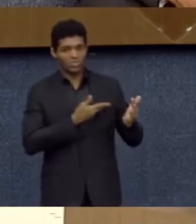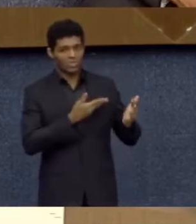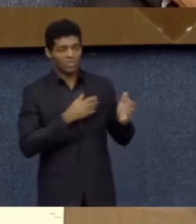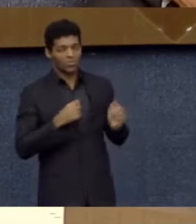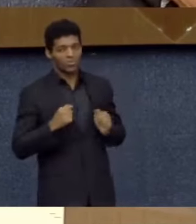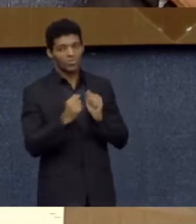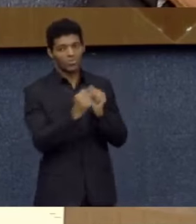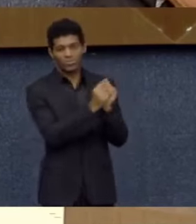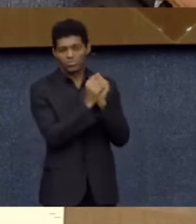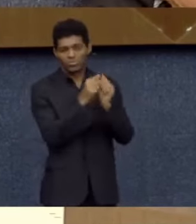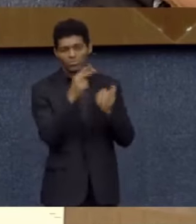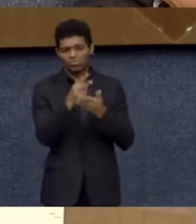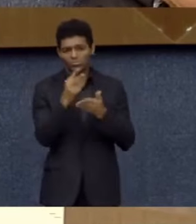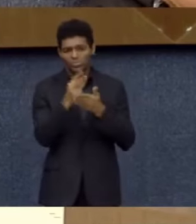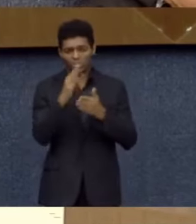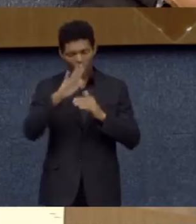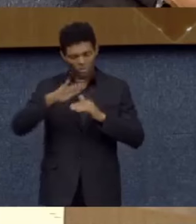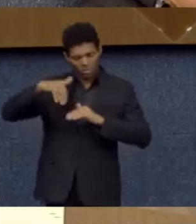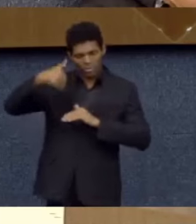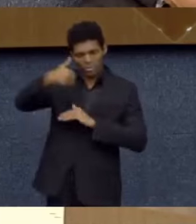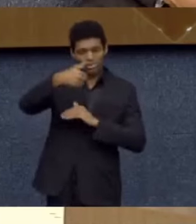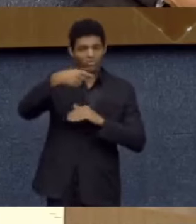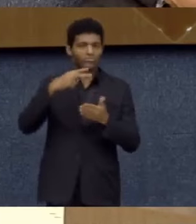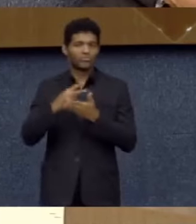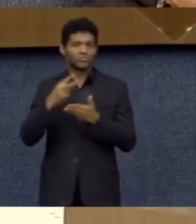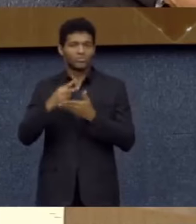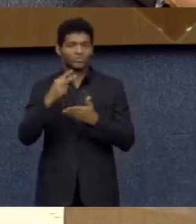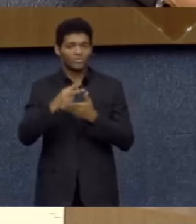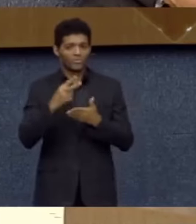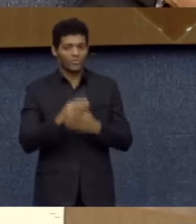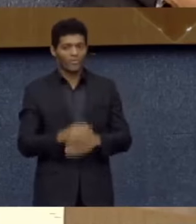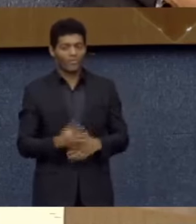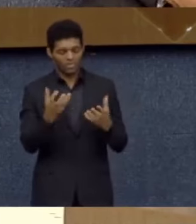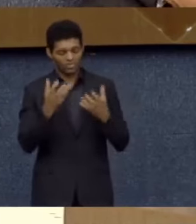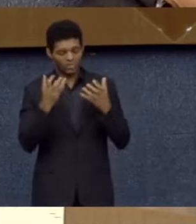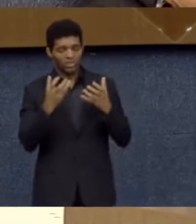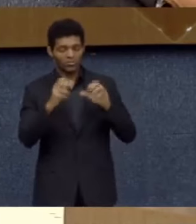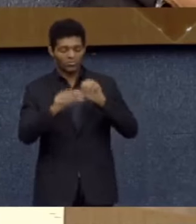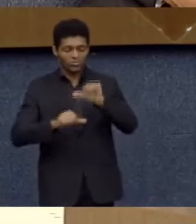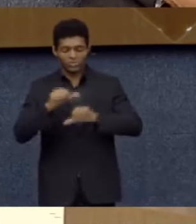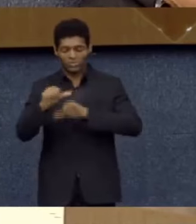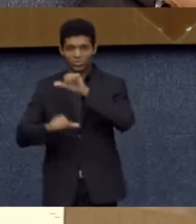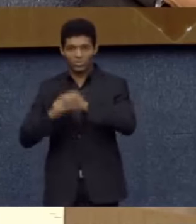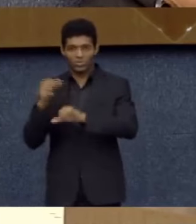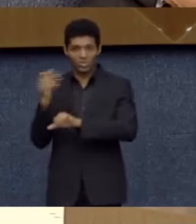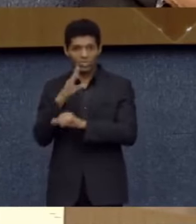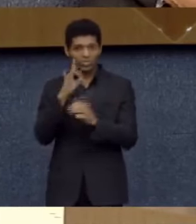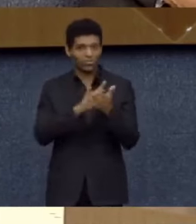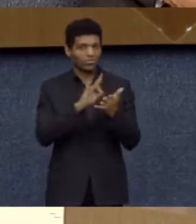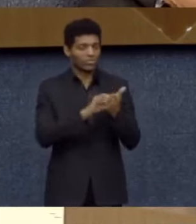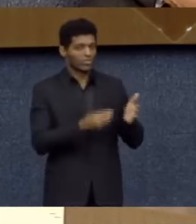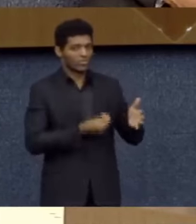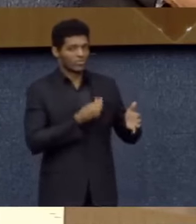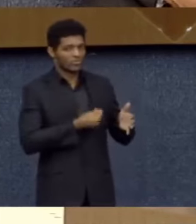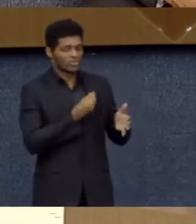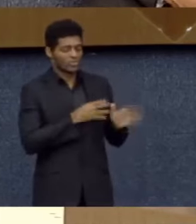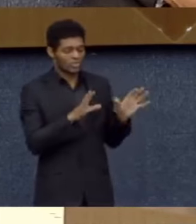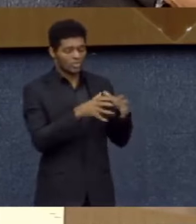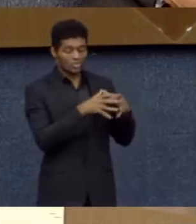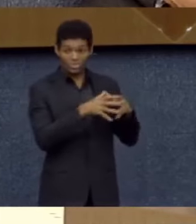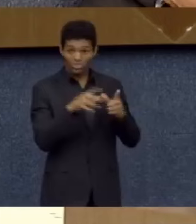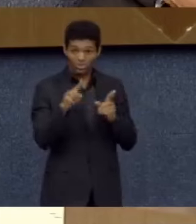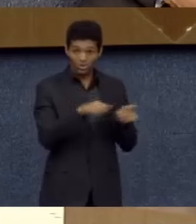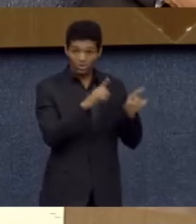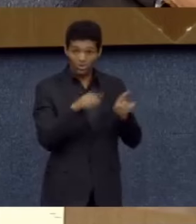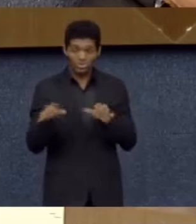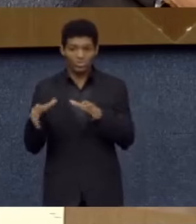a ir além. Não satisfeita em fazer a diferença na vida de centenas de músicos, dançarinos e amantes da